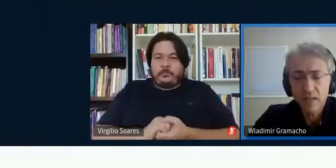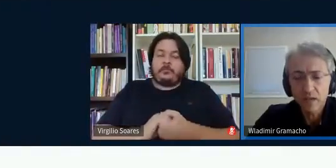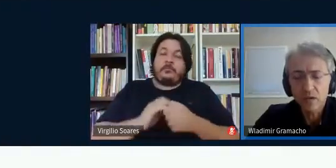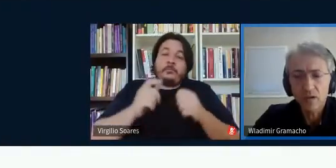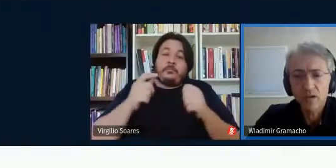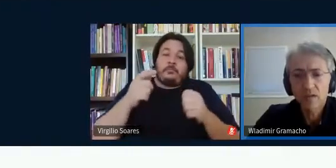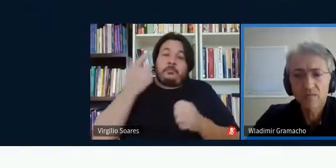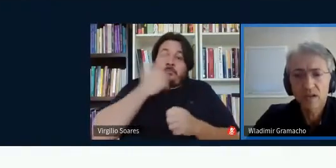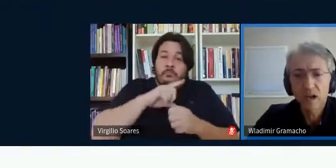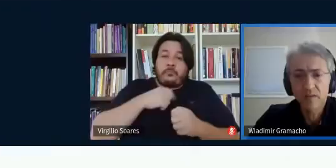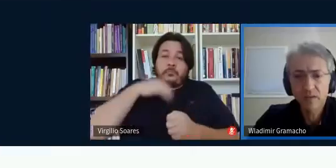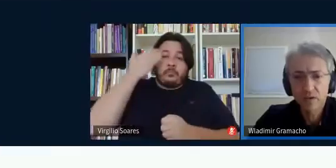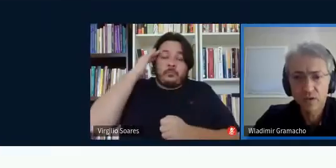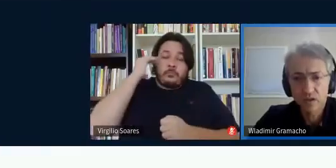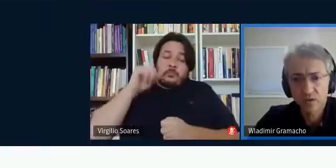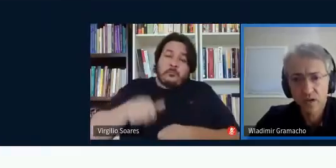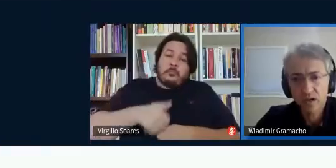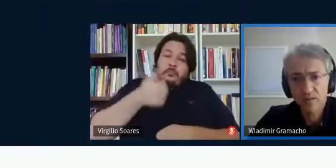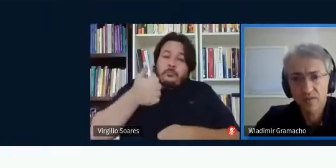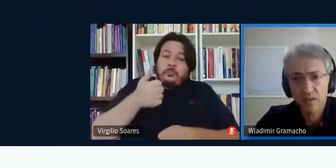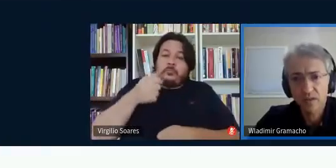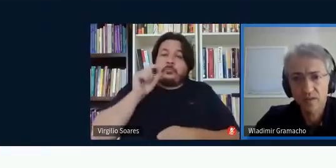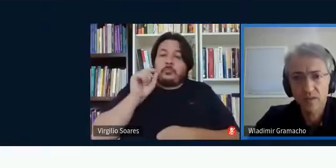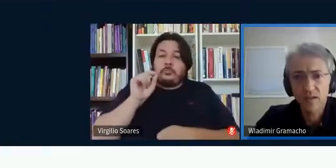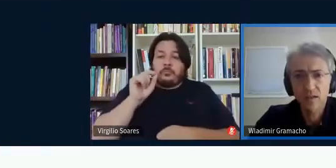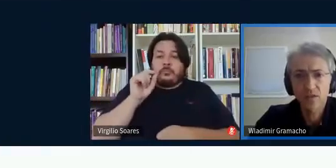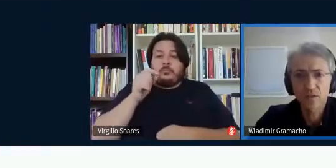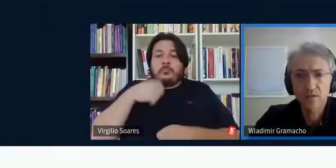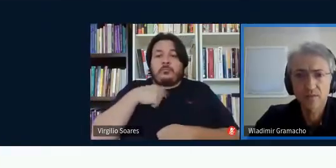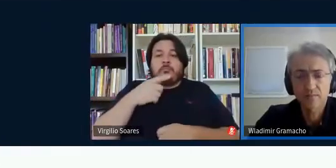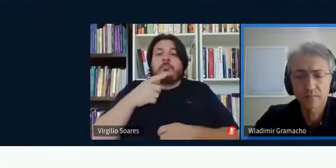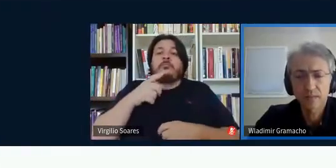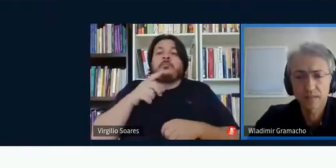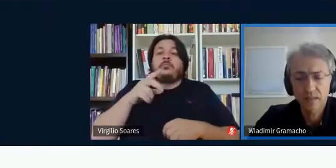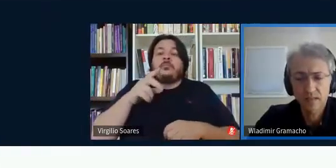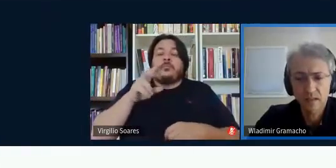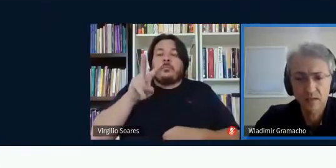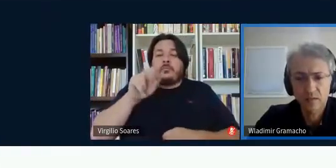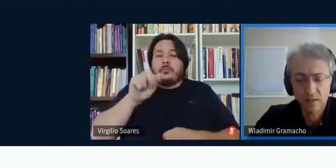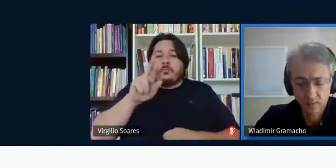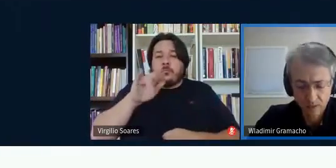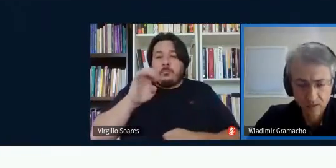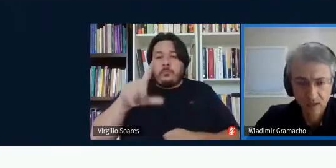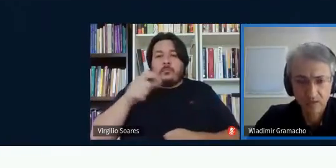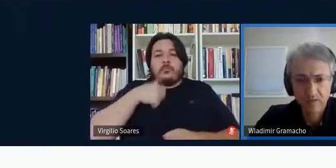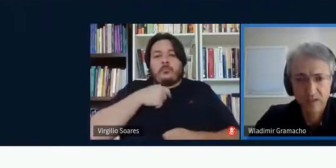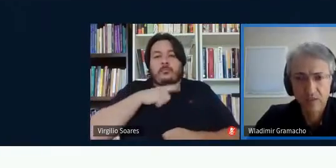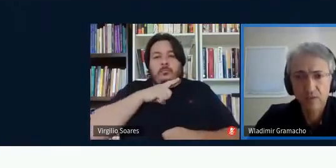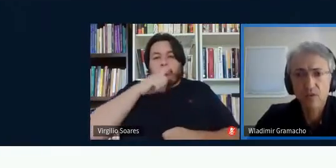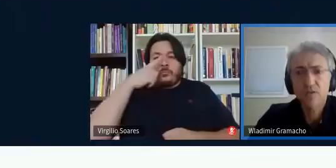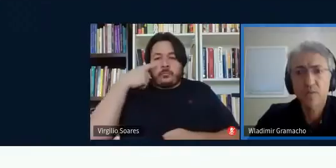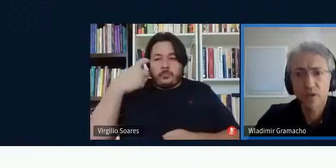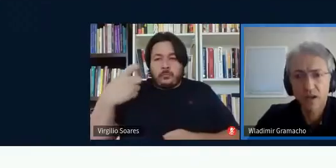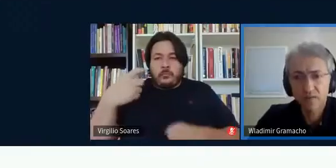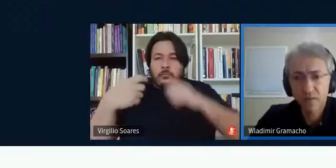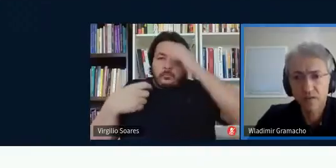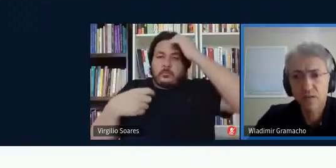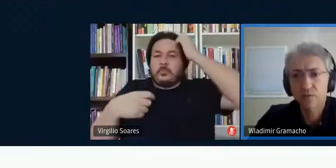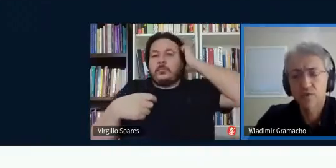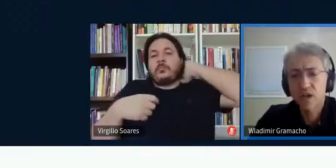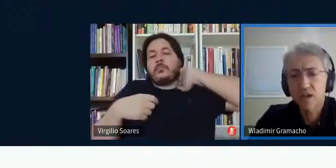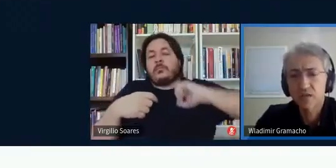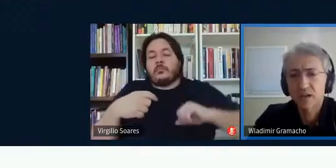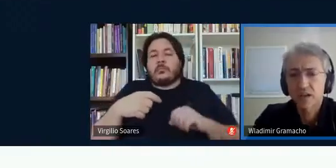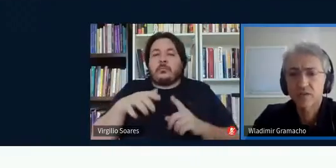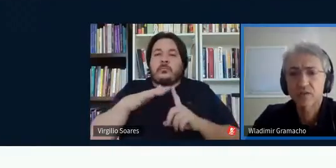entender melhor que variáveis a gente quer tocar, enfim, a gente está interessado, né, estamos interessados em variáveis sociodemográficas,